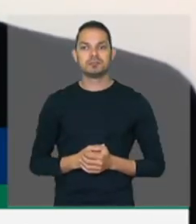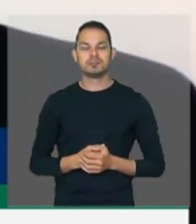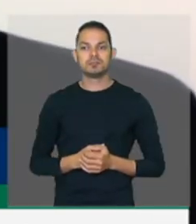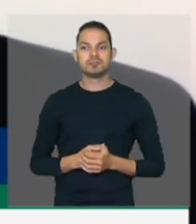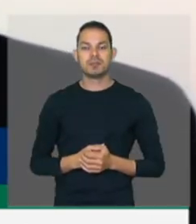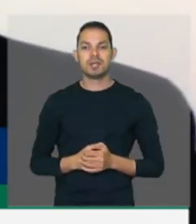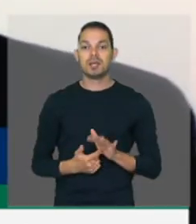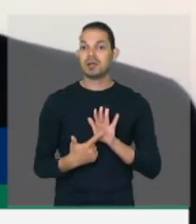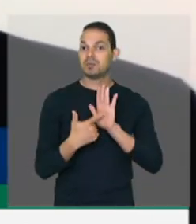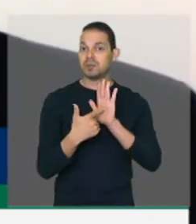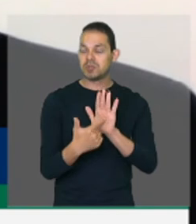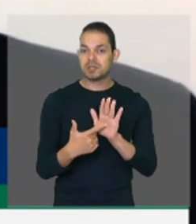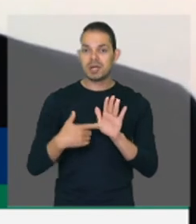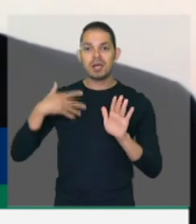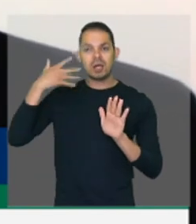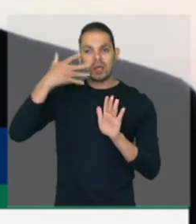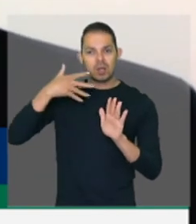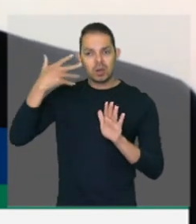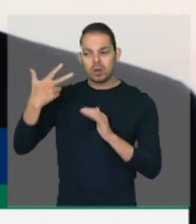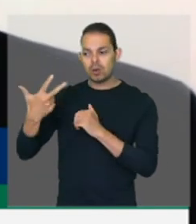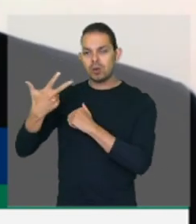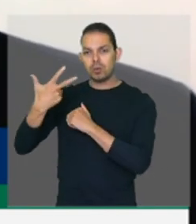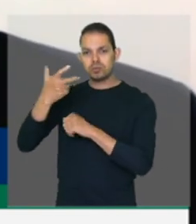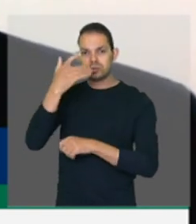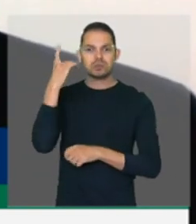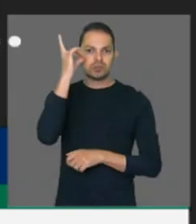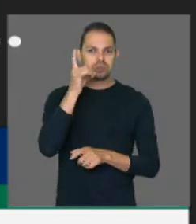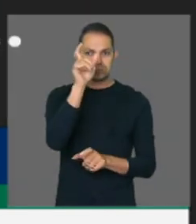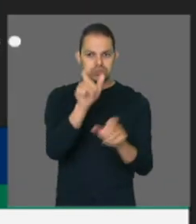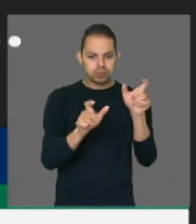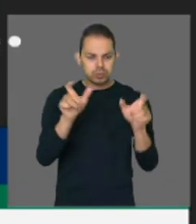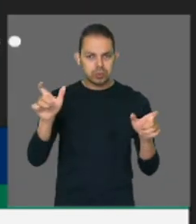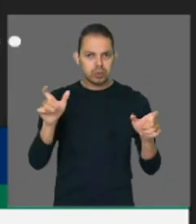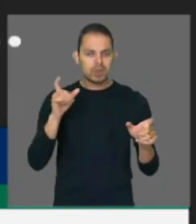identificar que nenhuma das falas dos nobres deputados,